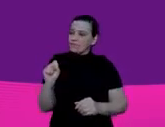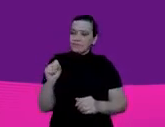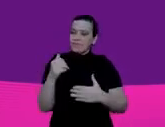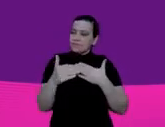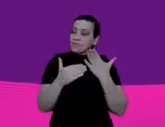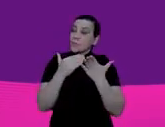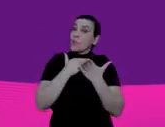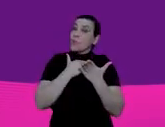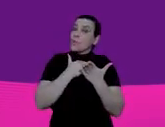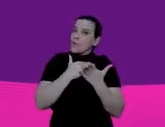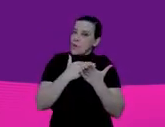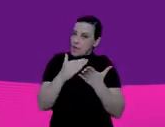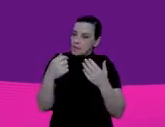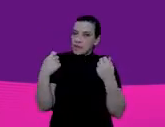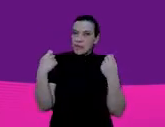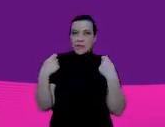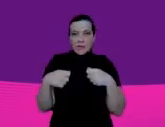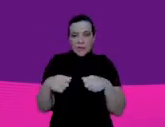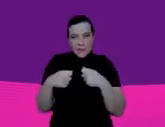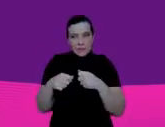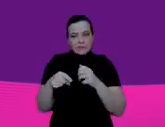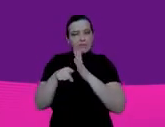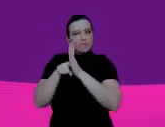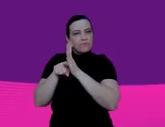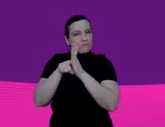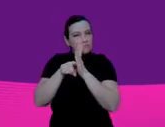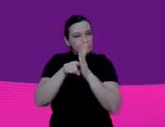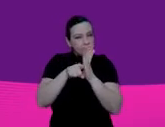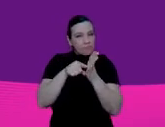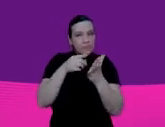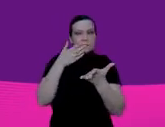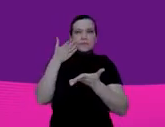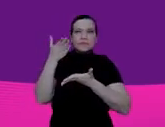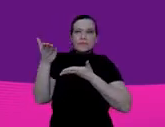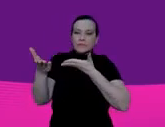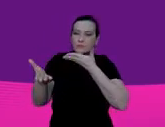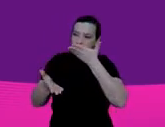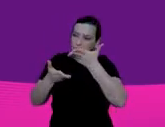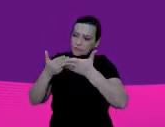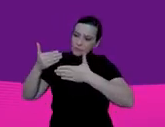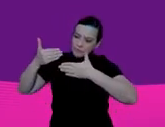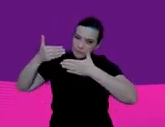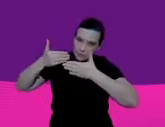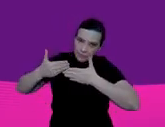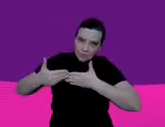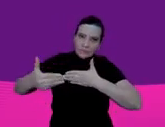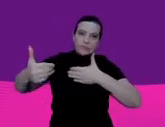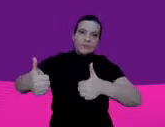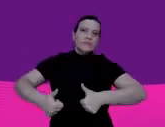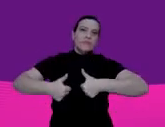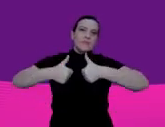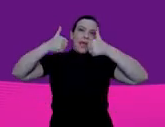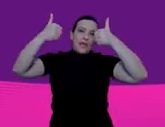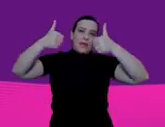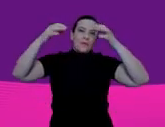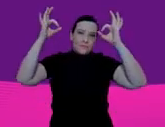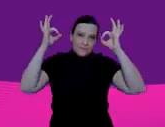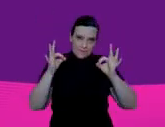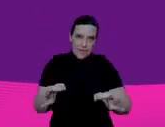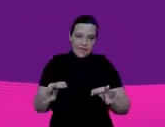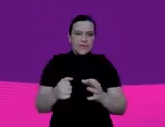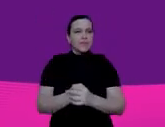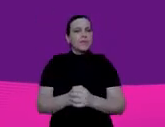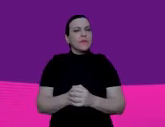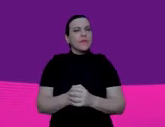ser absorvido por uma rede de cuidados que vai finalmente trazer uma melhora sustentada dessa condição. De que maneira que a gente vai avaliar